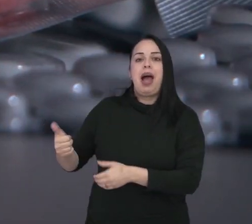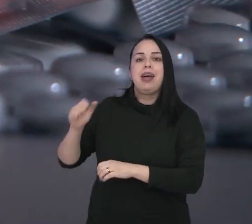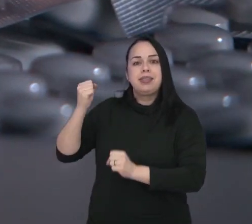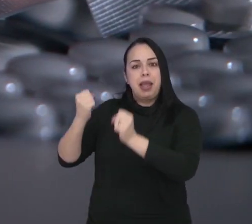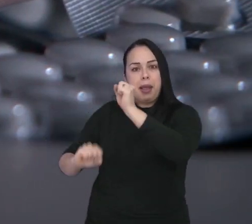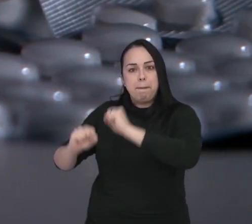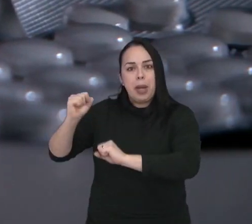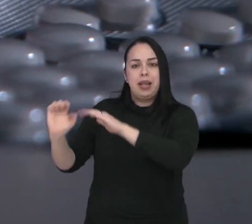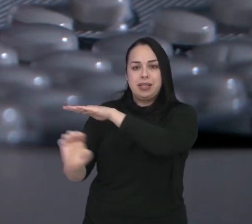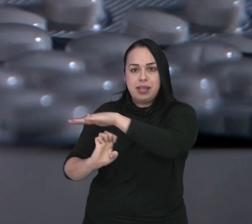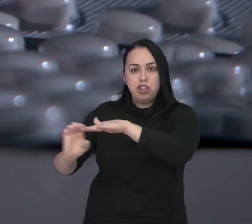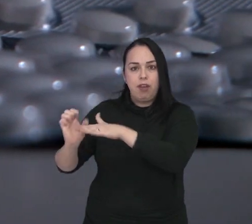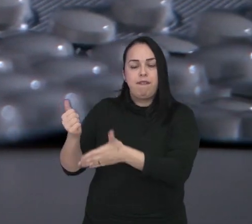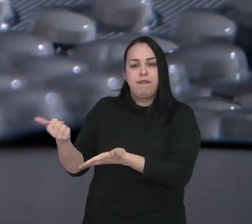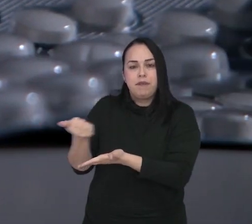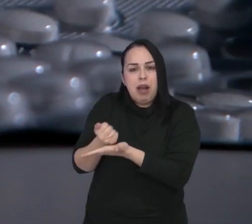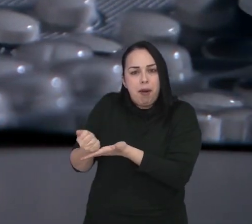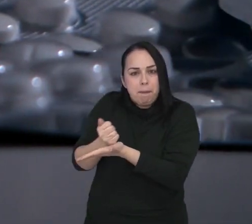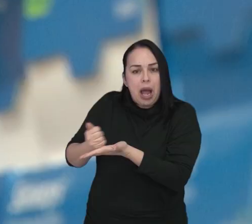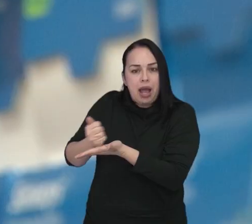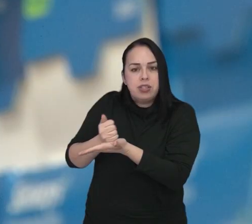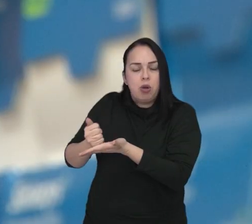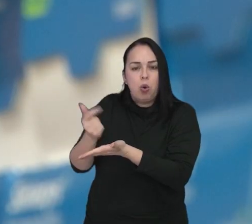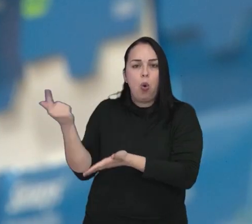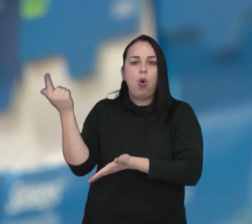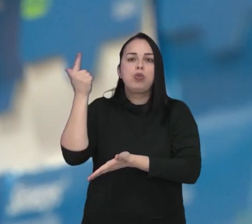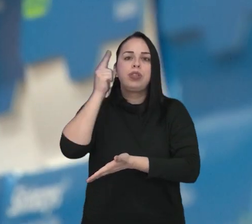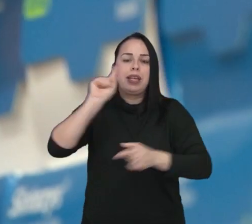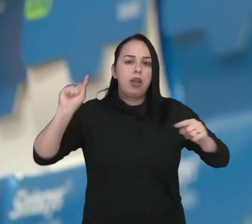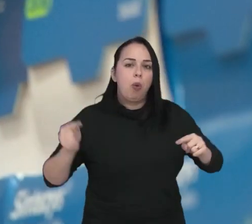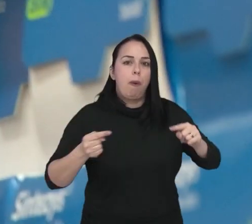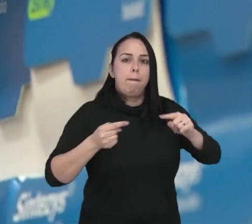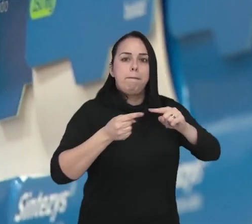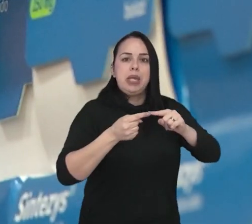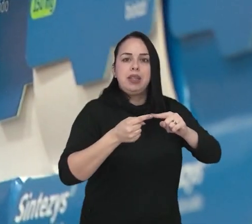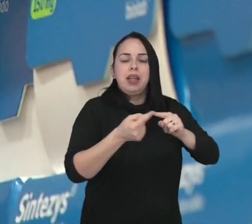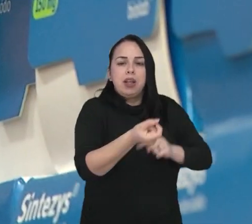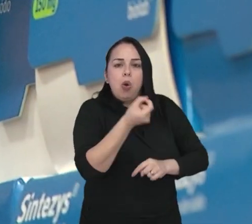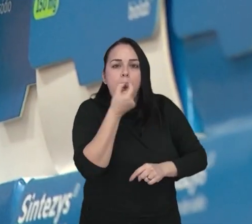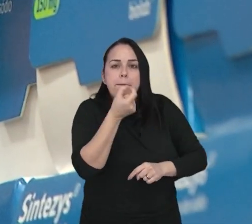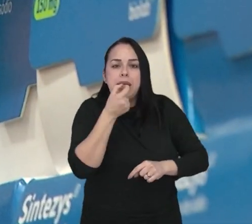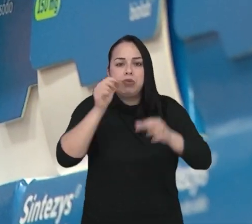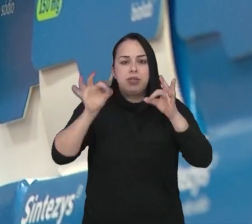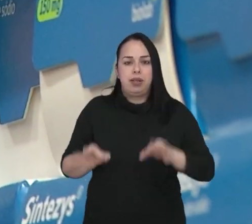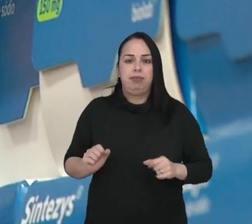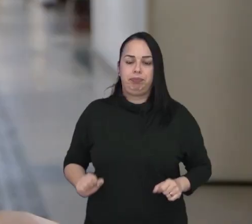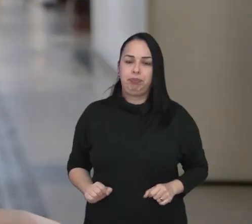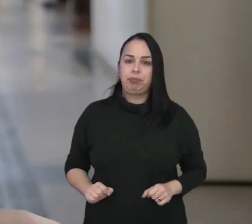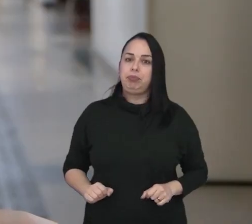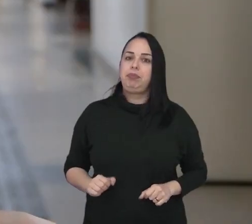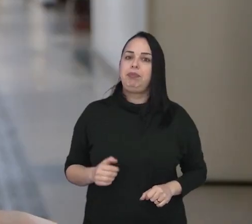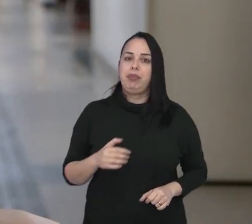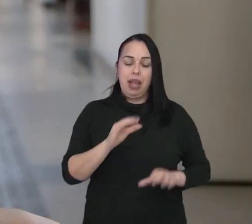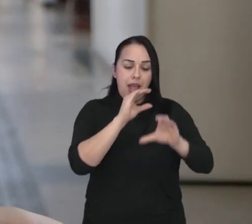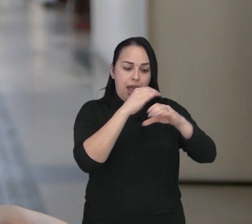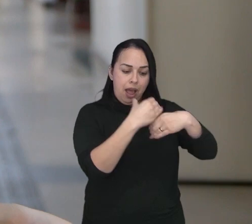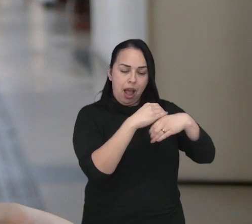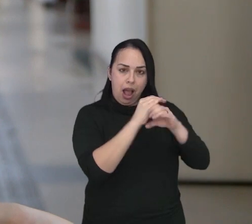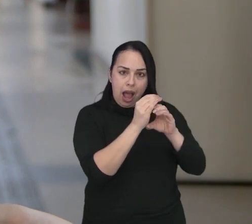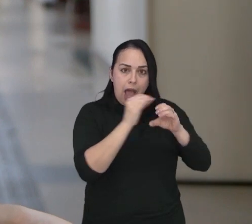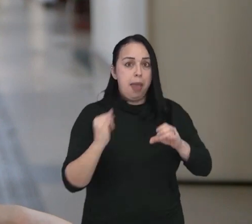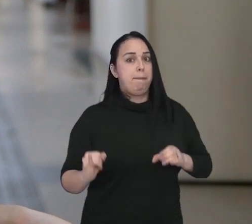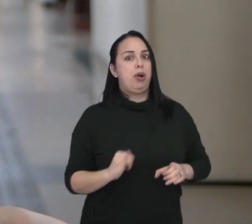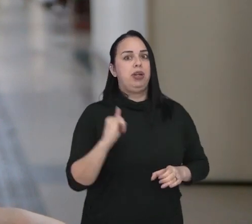que as farmacêuticas conseguem, na prática, avaliar a segurança e eficácia dos remédios. Ela é importante porque elas